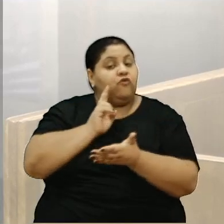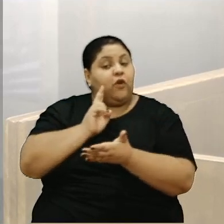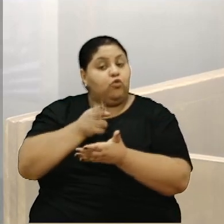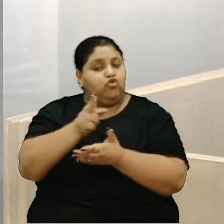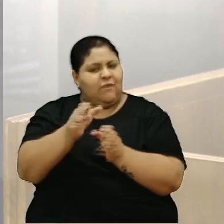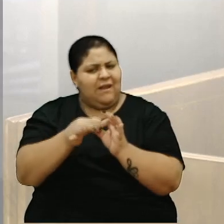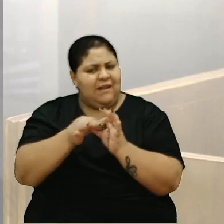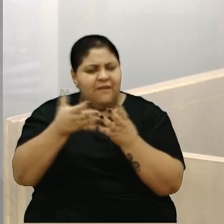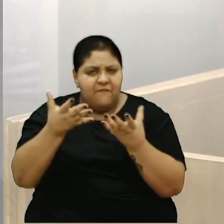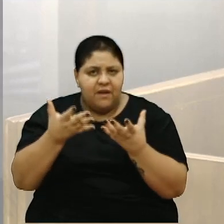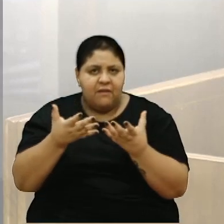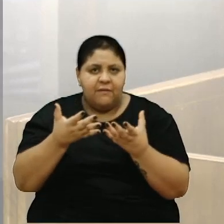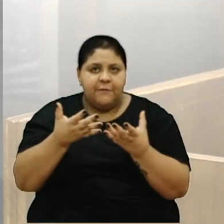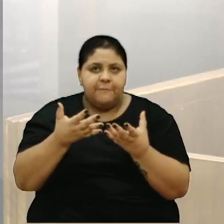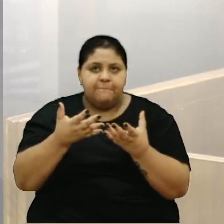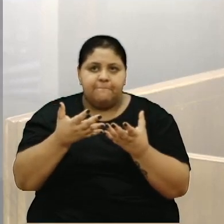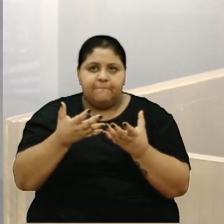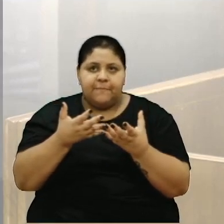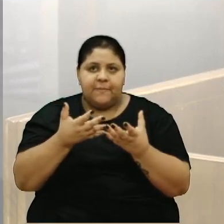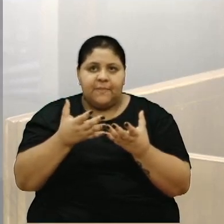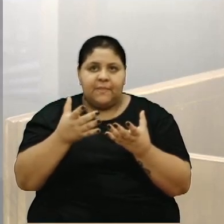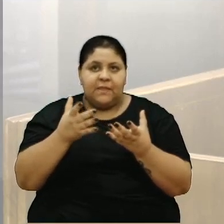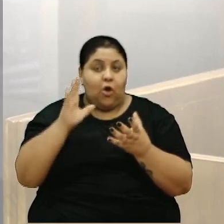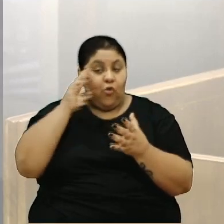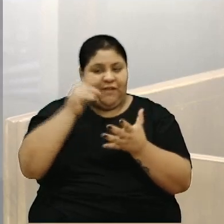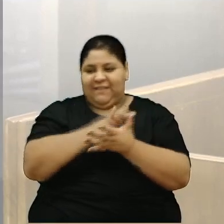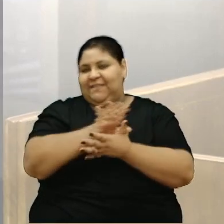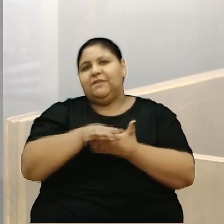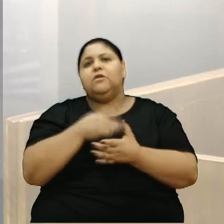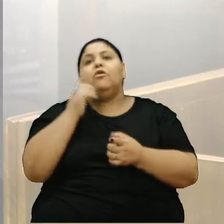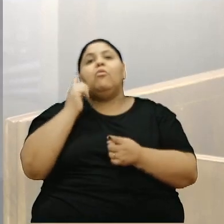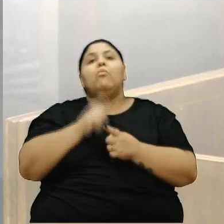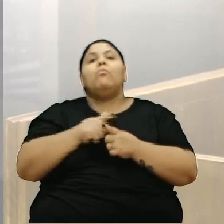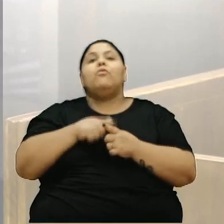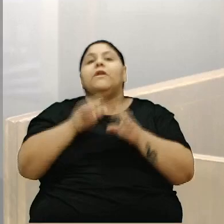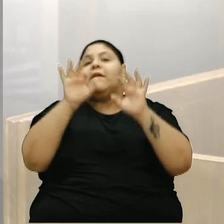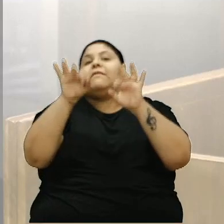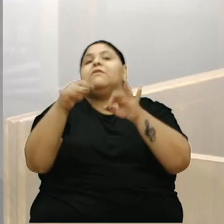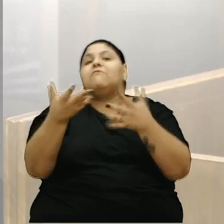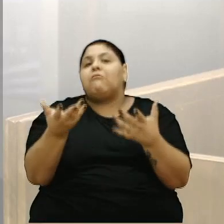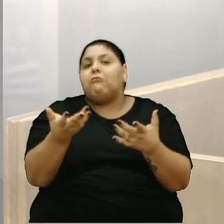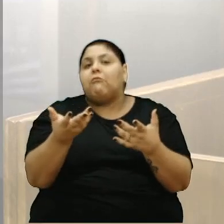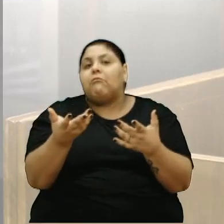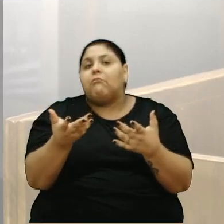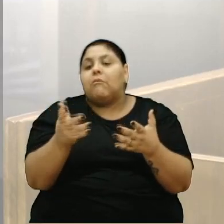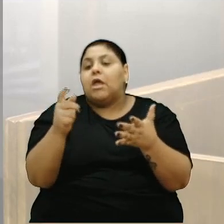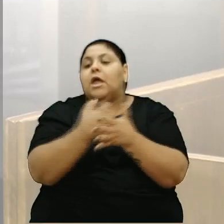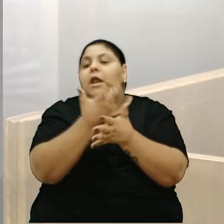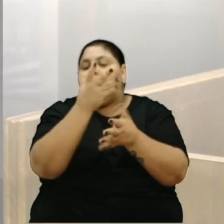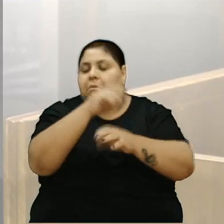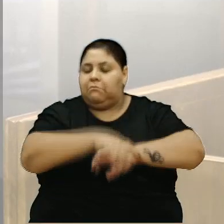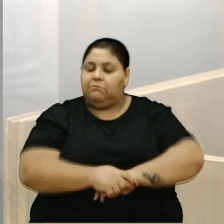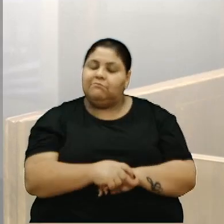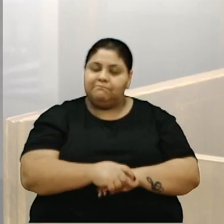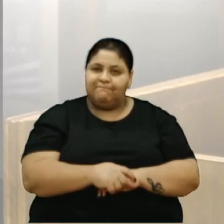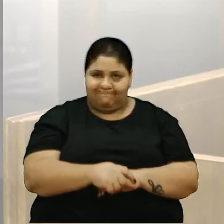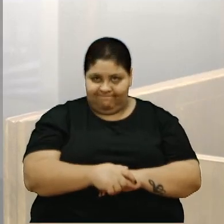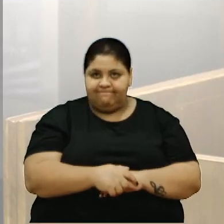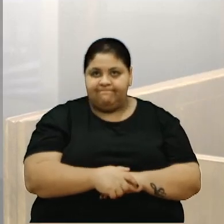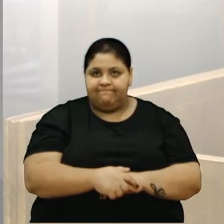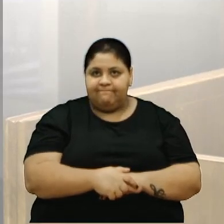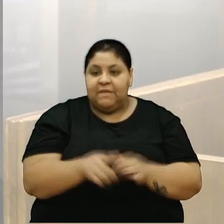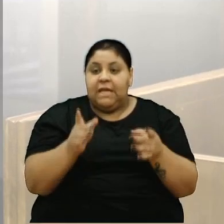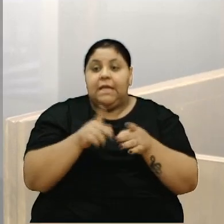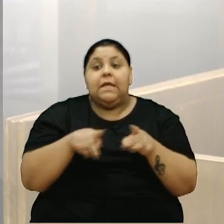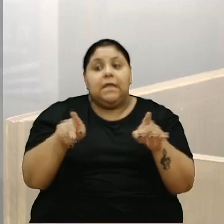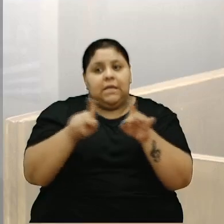livre e não vai te acontecer nada, por que tu vai deixar de cometer o erro? Por quê? Esse pessoal